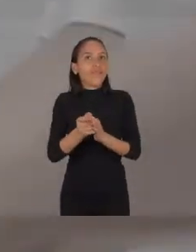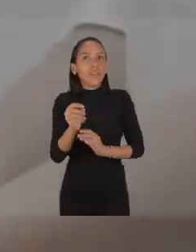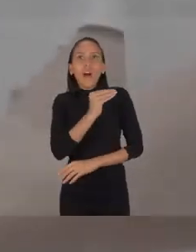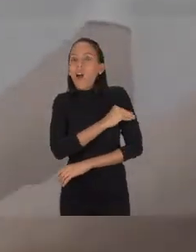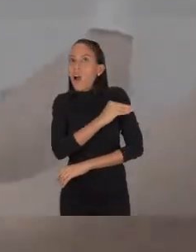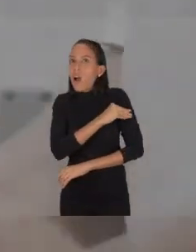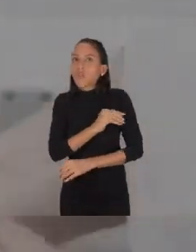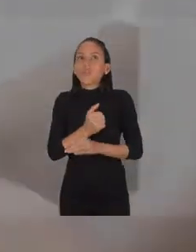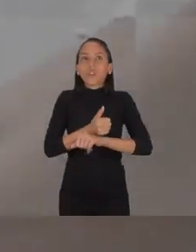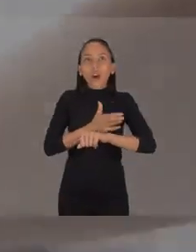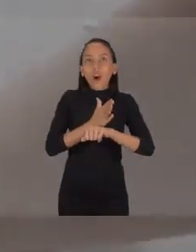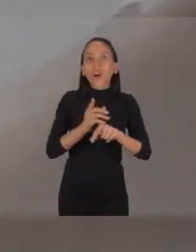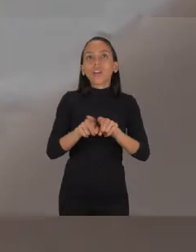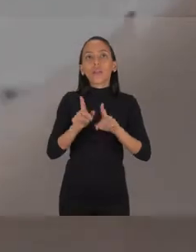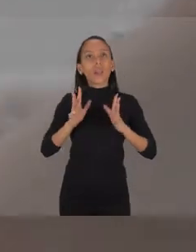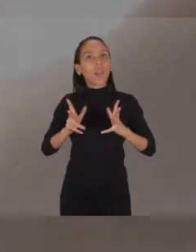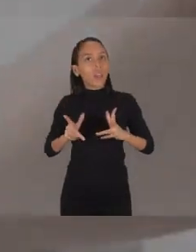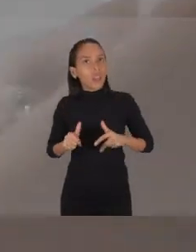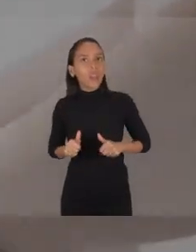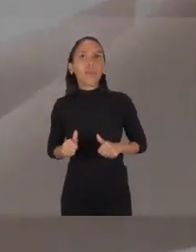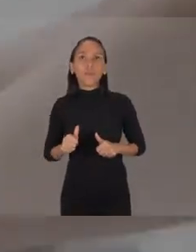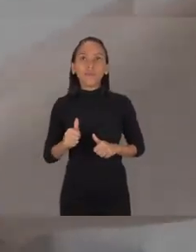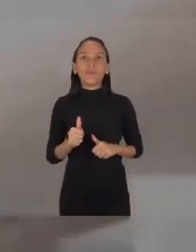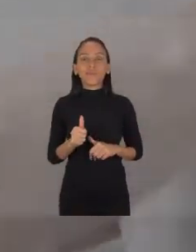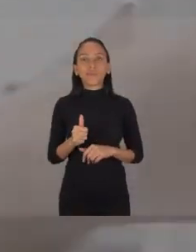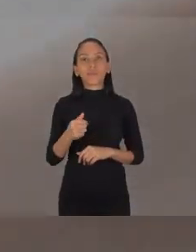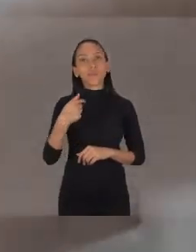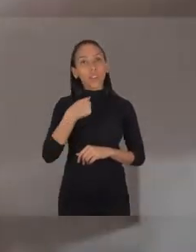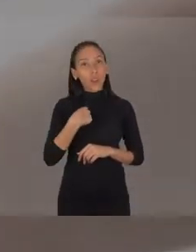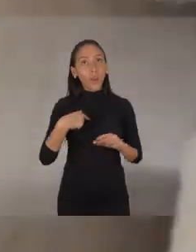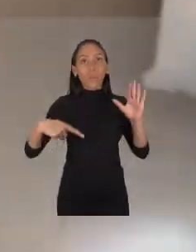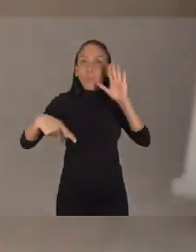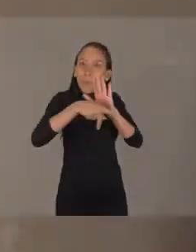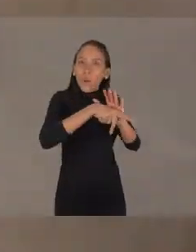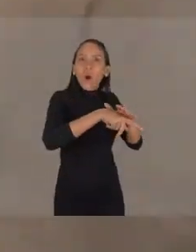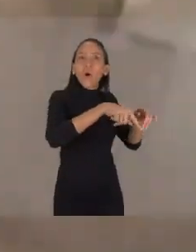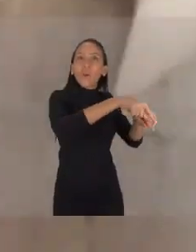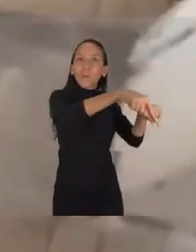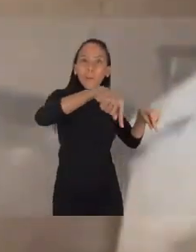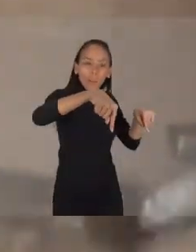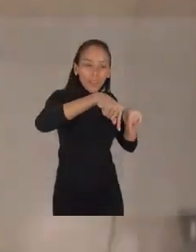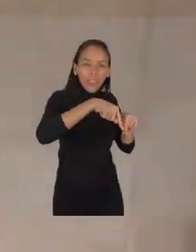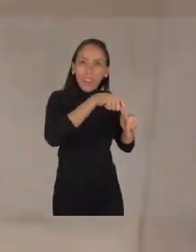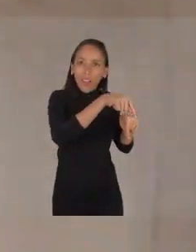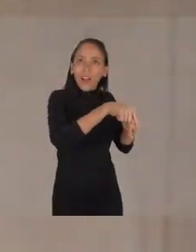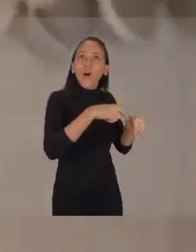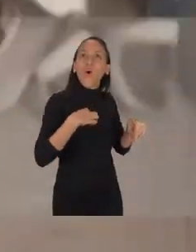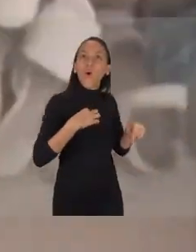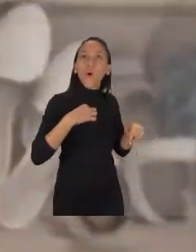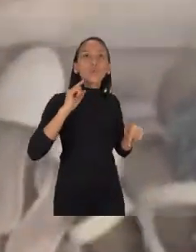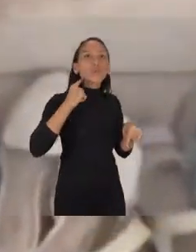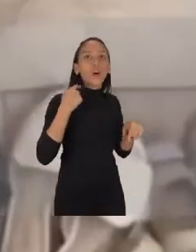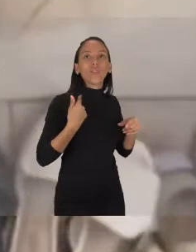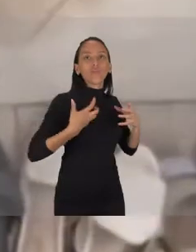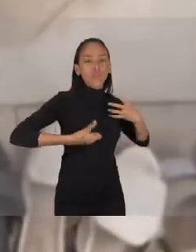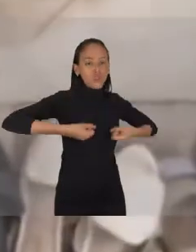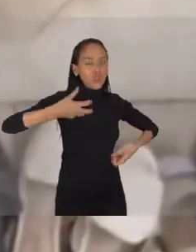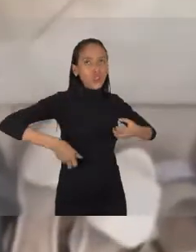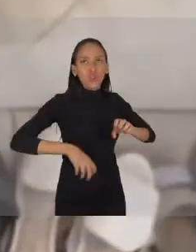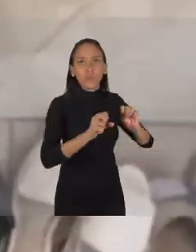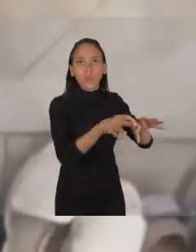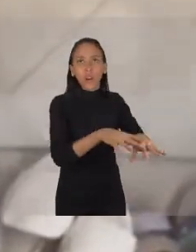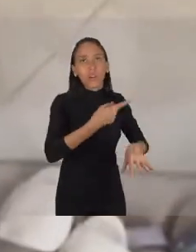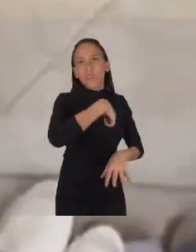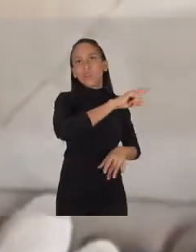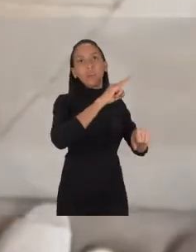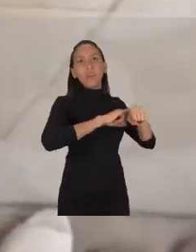né, e se limpa. Eu vou na areazinha da roupa suja, tiro tudo, ponho lá e vou pro